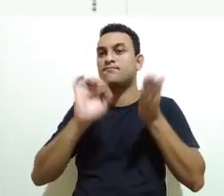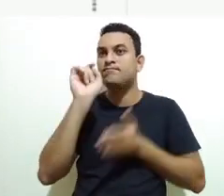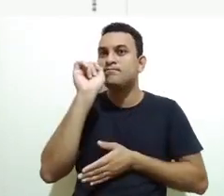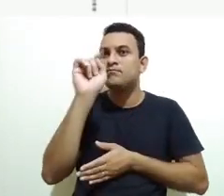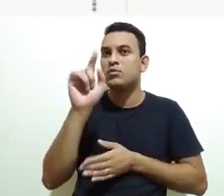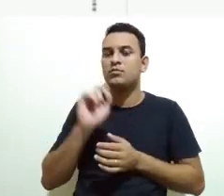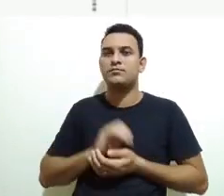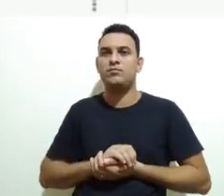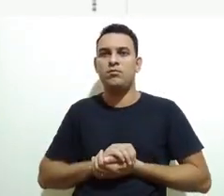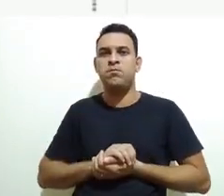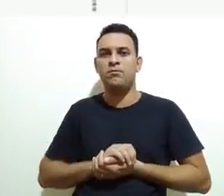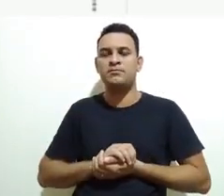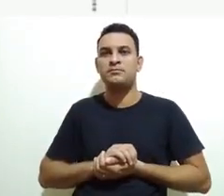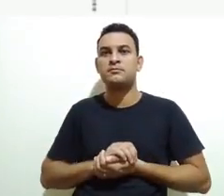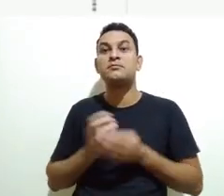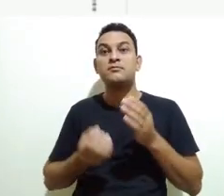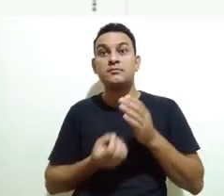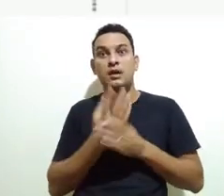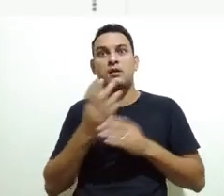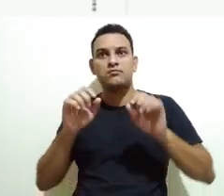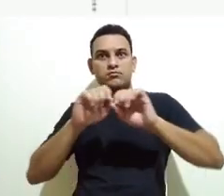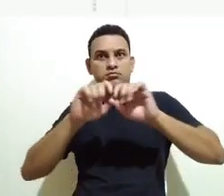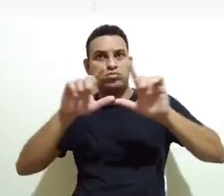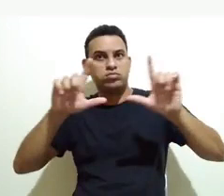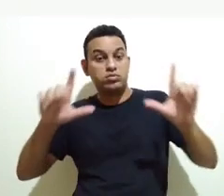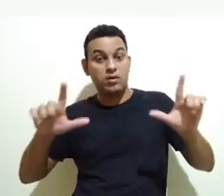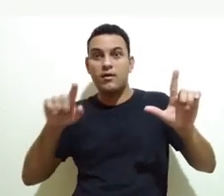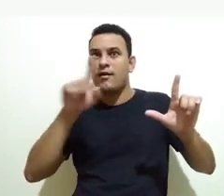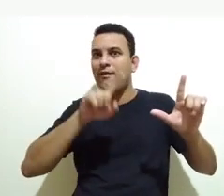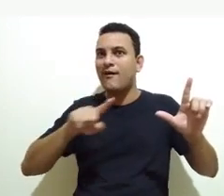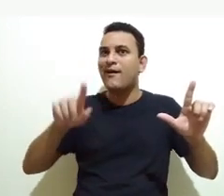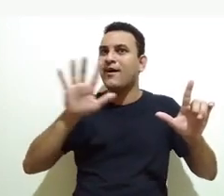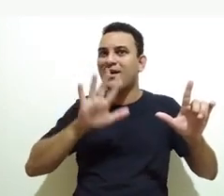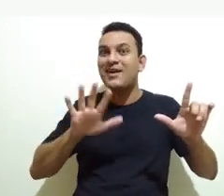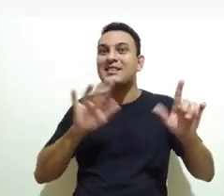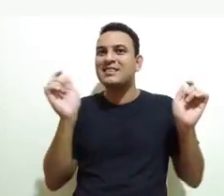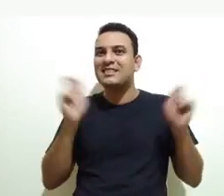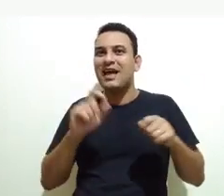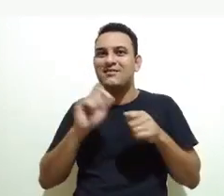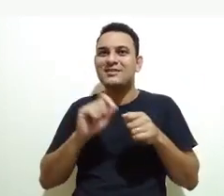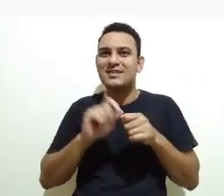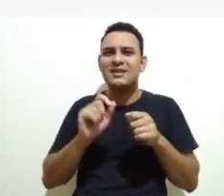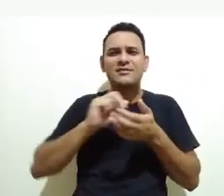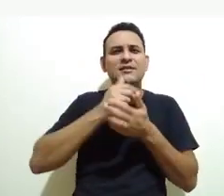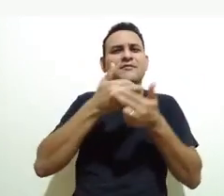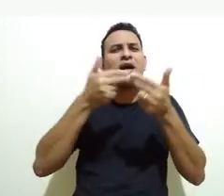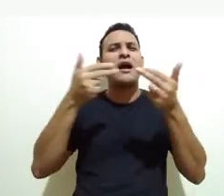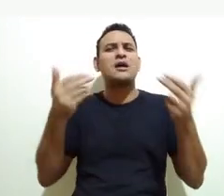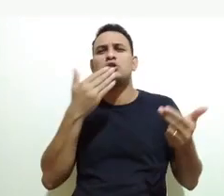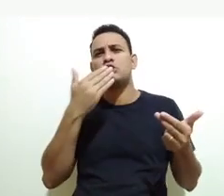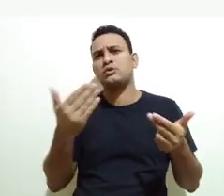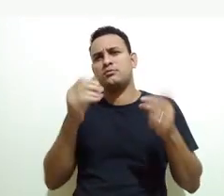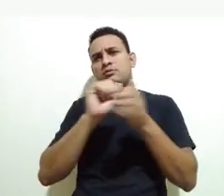e clique na aba Atividades. Após clicar, surgirá o ambiente de criação, onde é